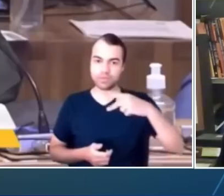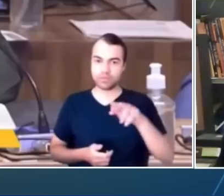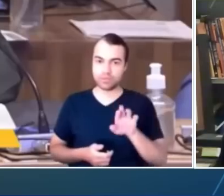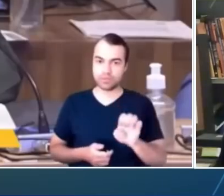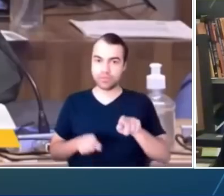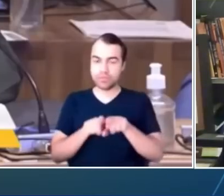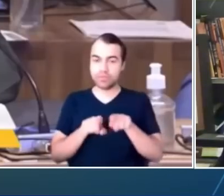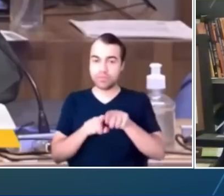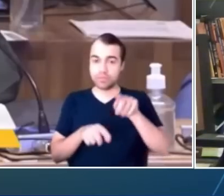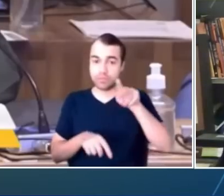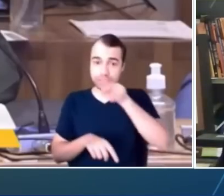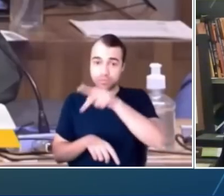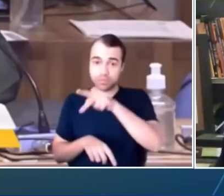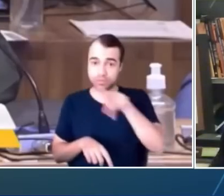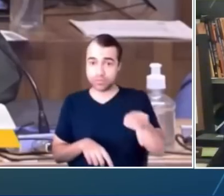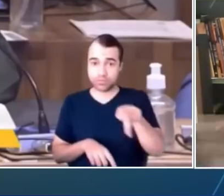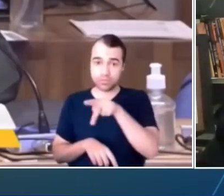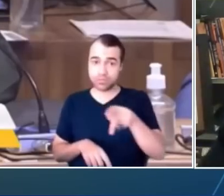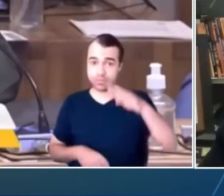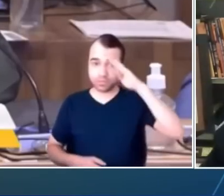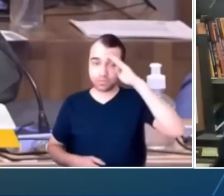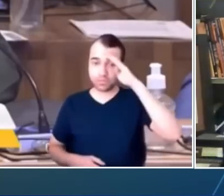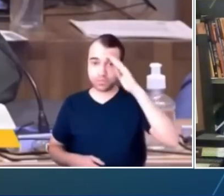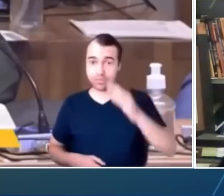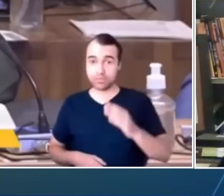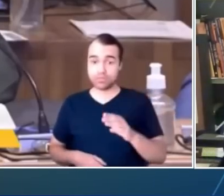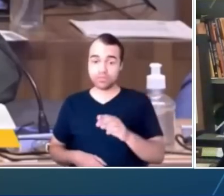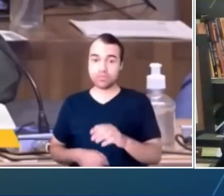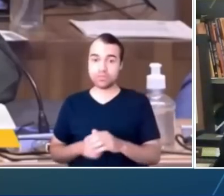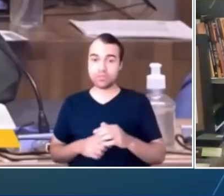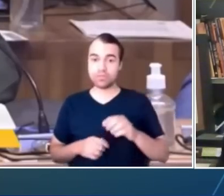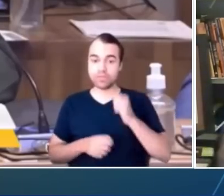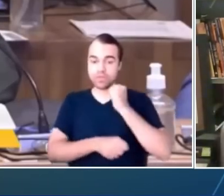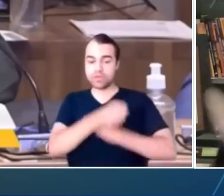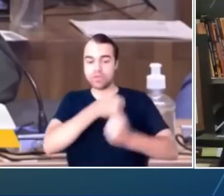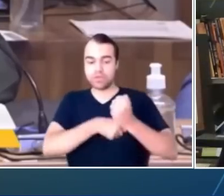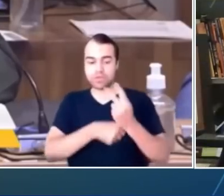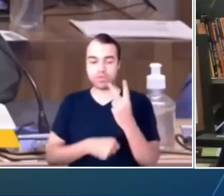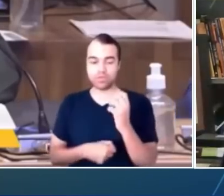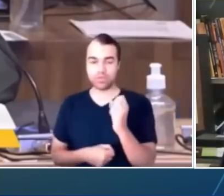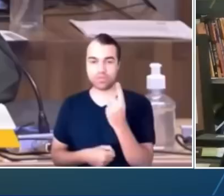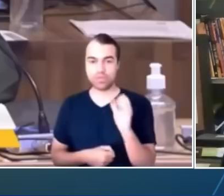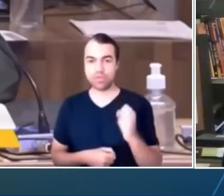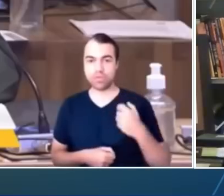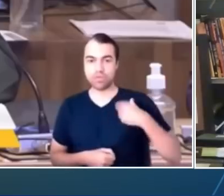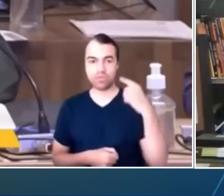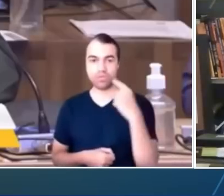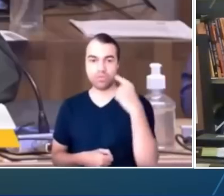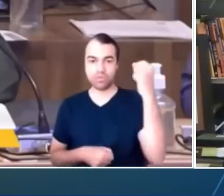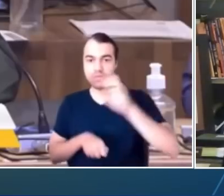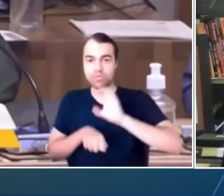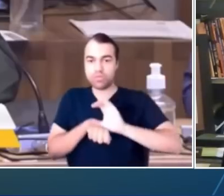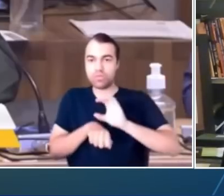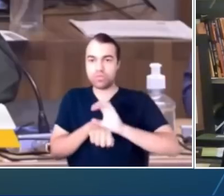abre os trabalhos. Aí pergunta se ele não quer responder, se está dispensado. não percam tempo com esse negócio, a CPI. Eu estou